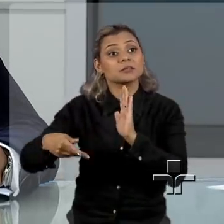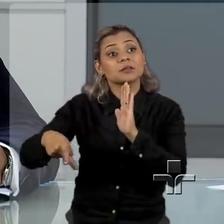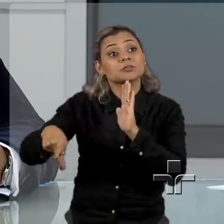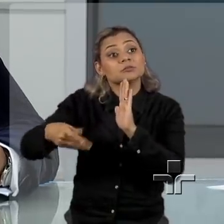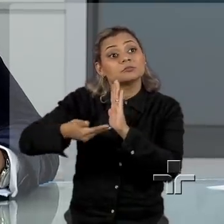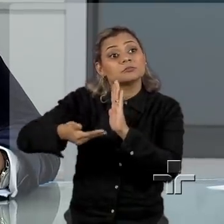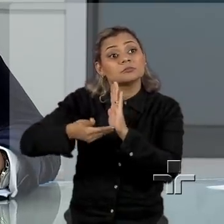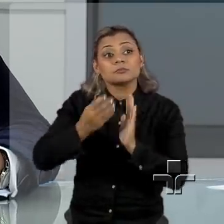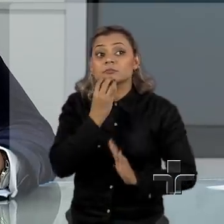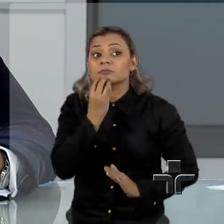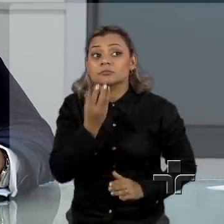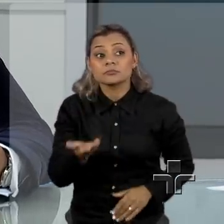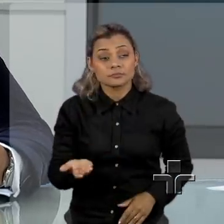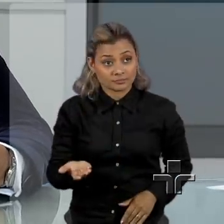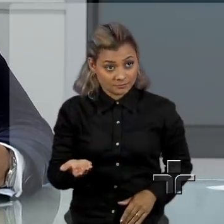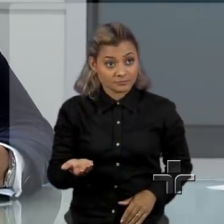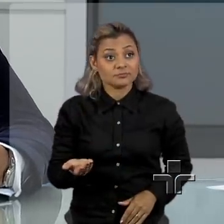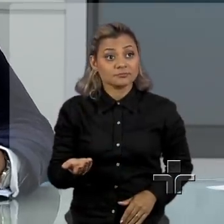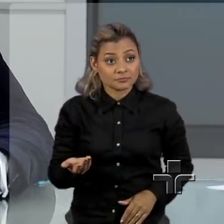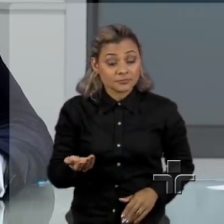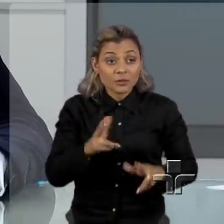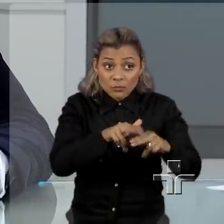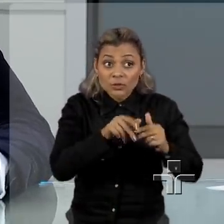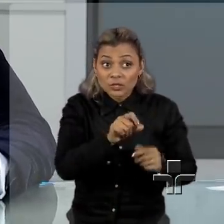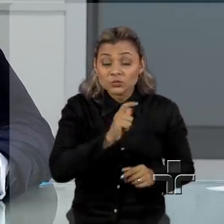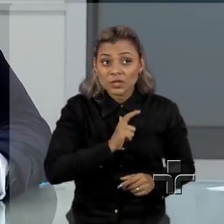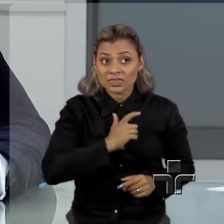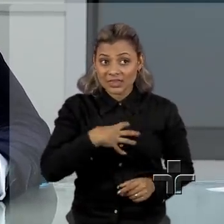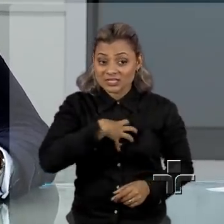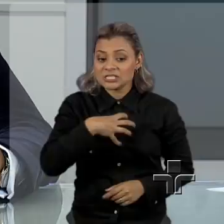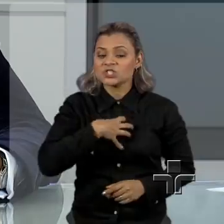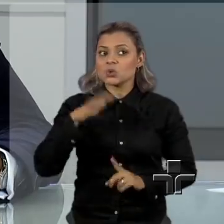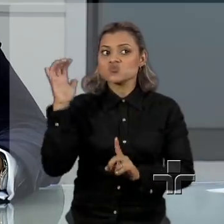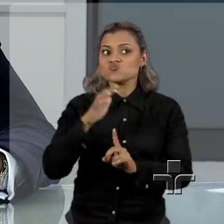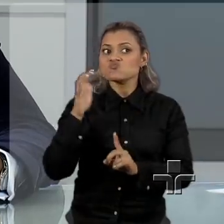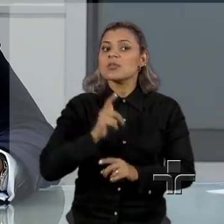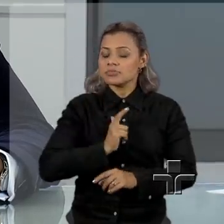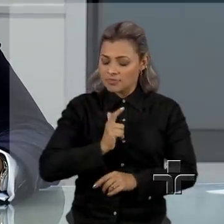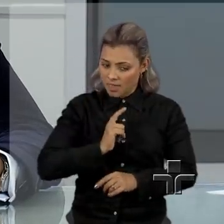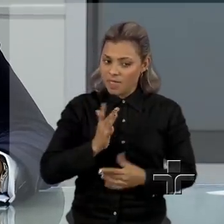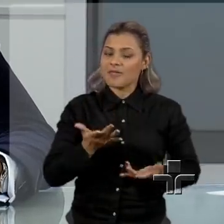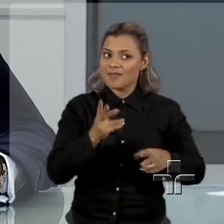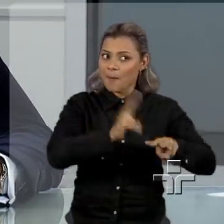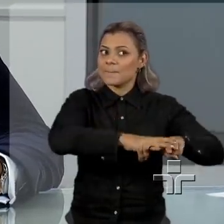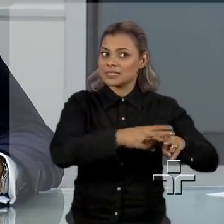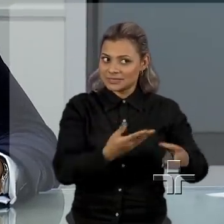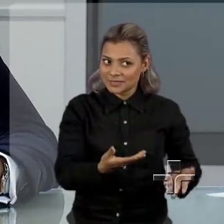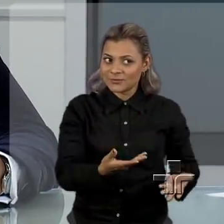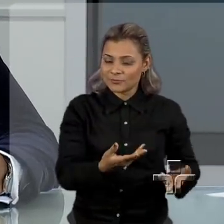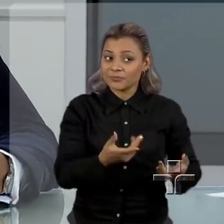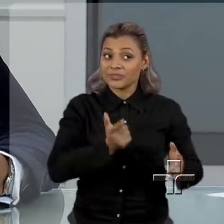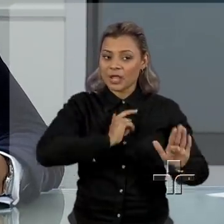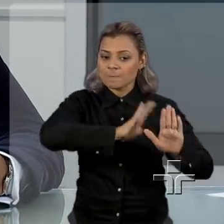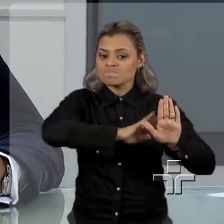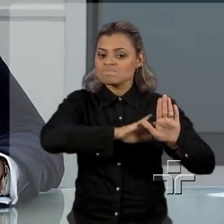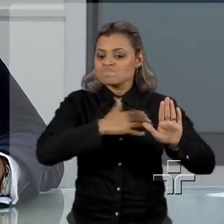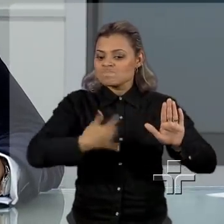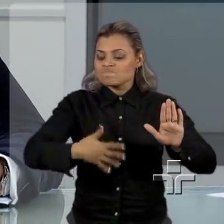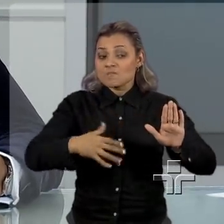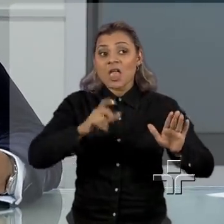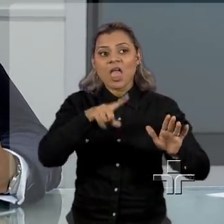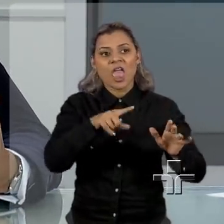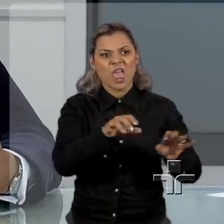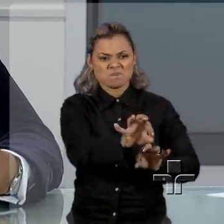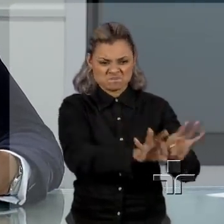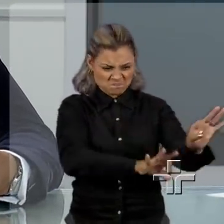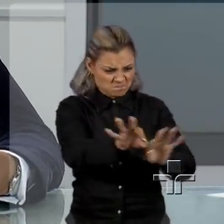ocultar provas, pressionar testemunhas. Então, há um sentido jurídico nessa prisão. Há um sentido de reforma ética, de